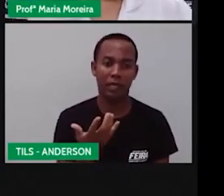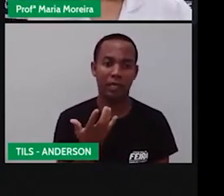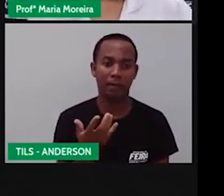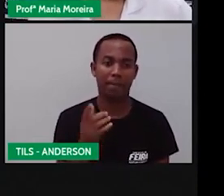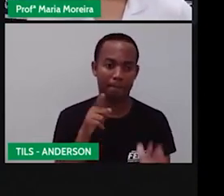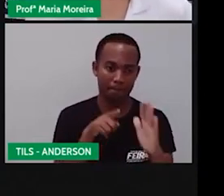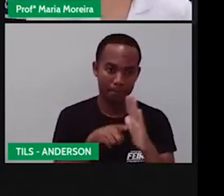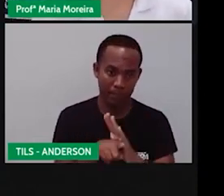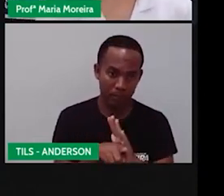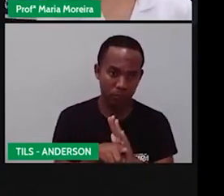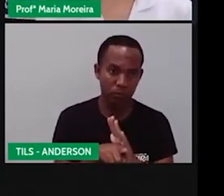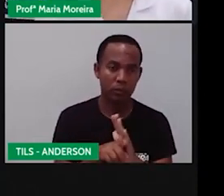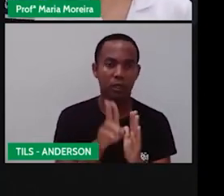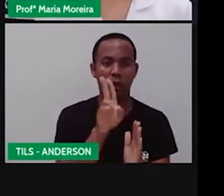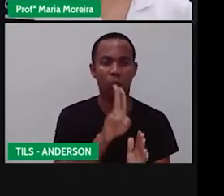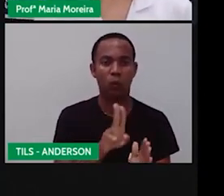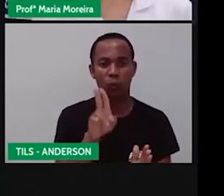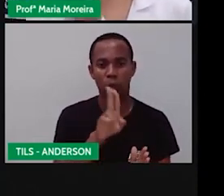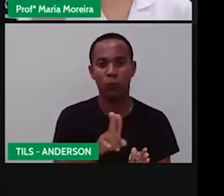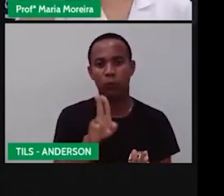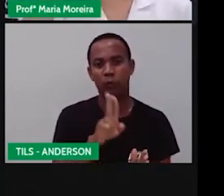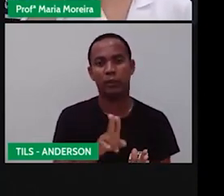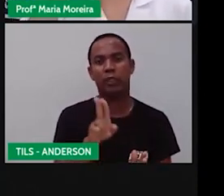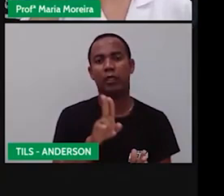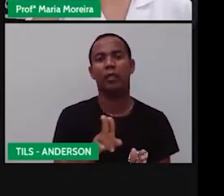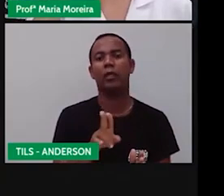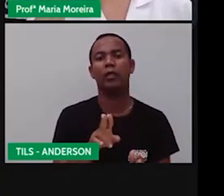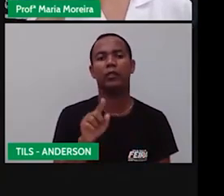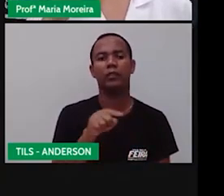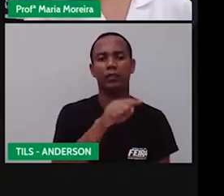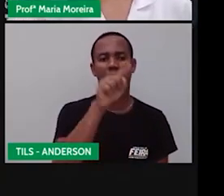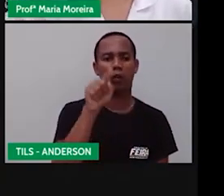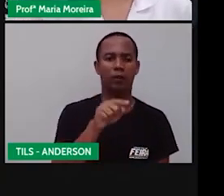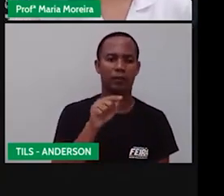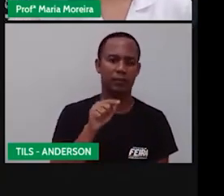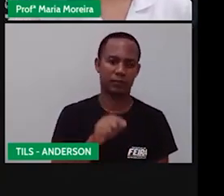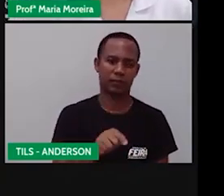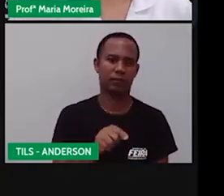uma pergunta, eu vou usar o quê no final da minha frase? Uma